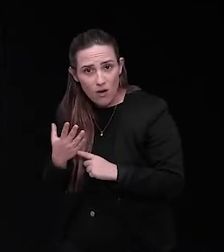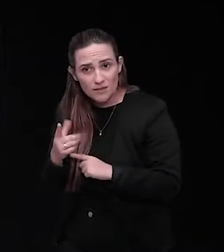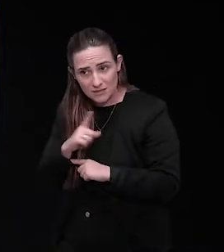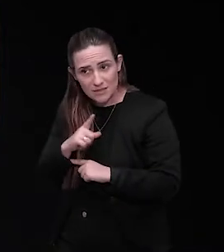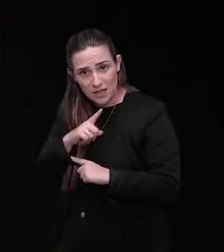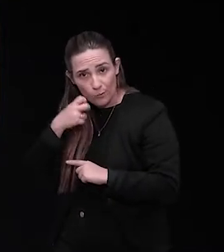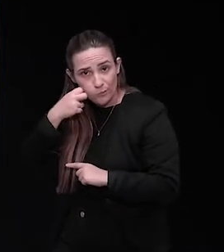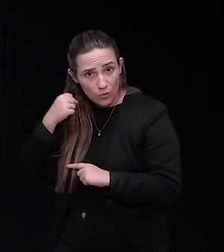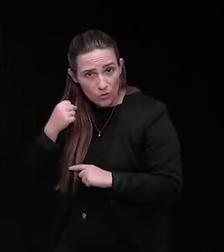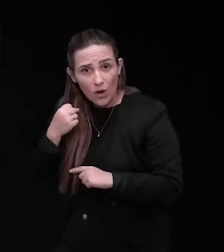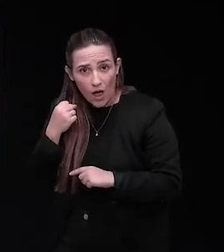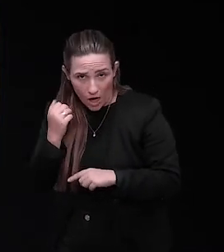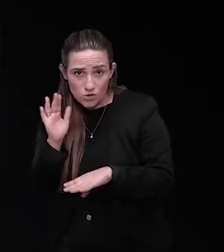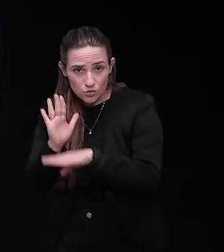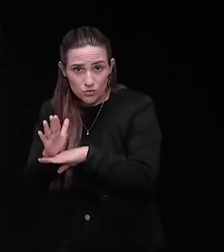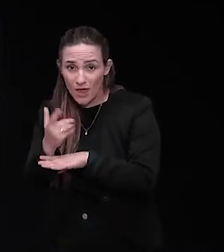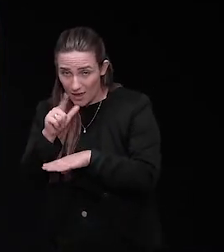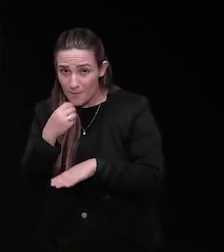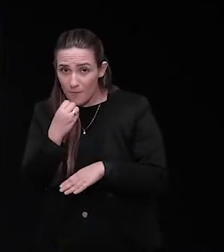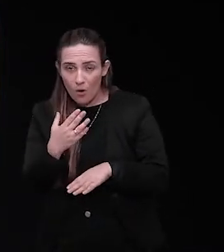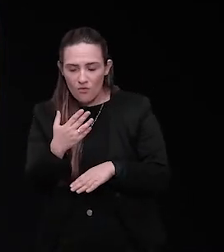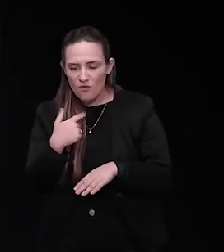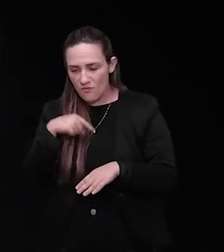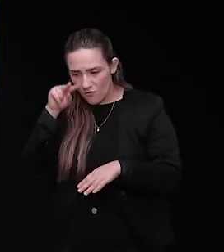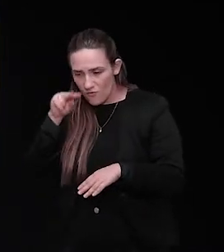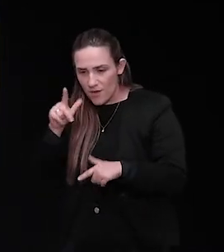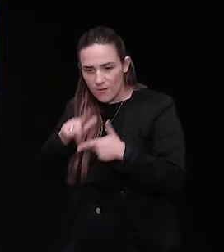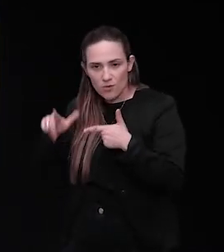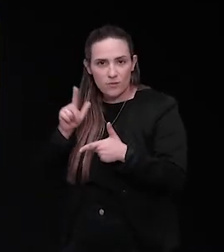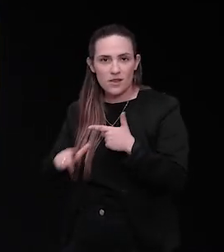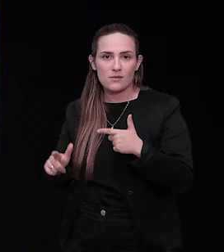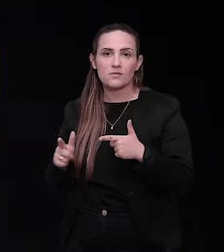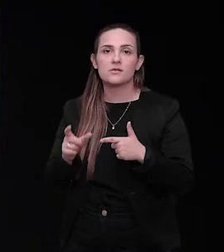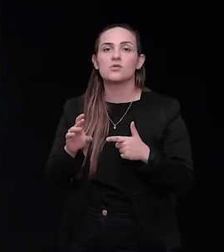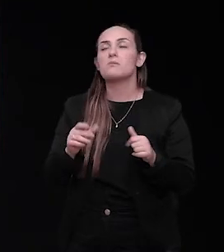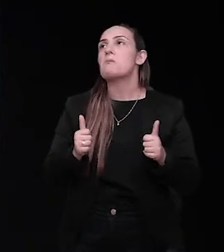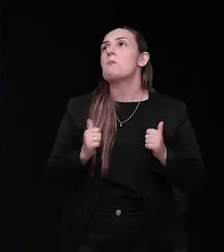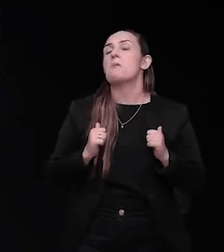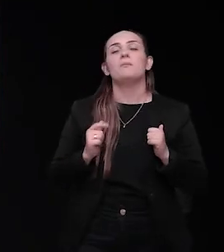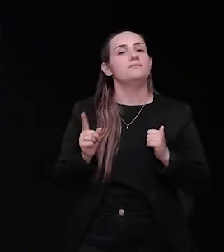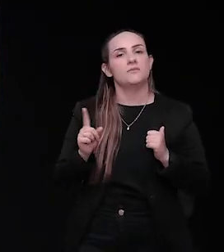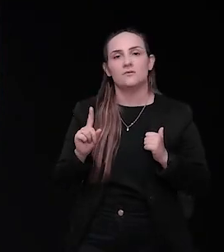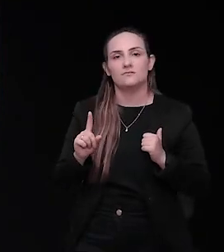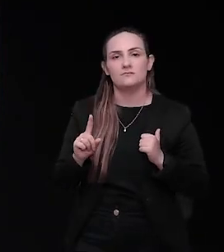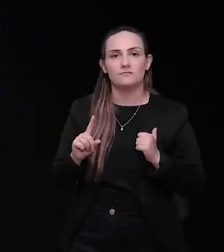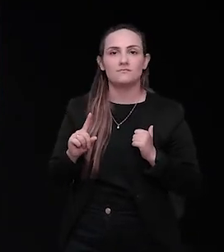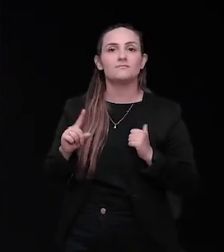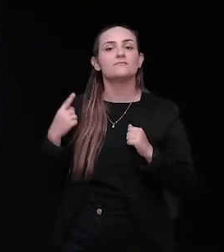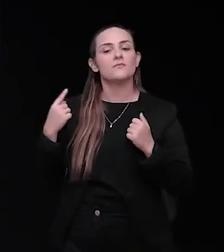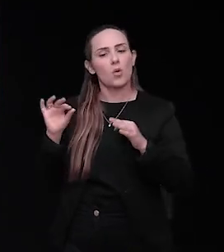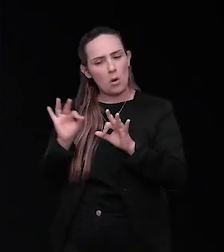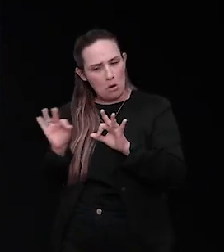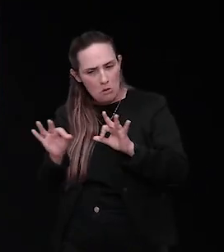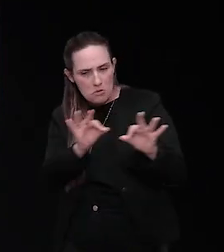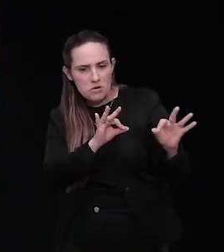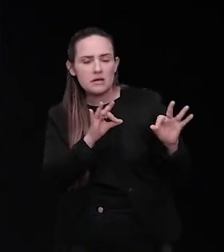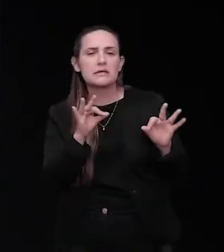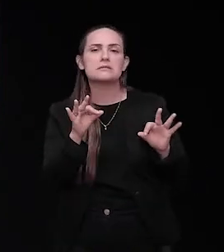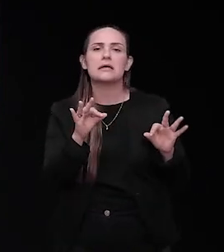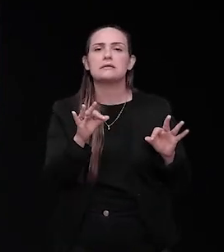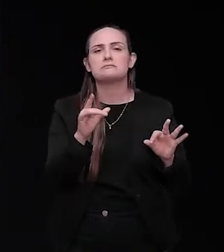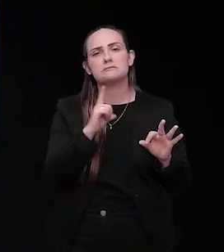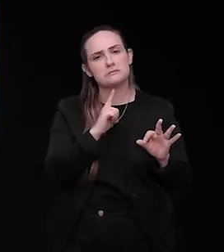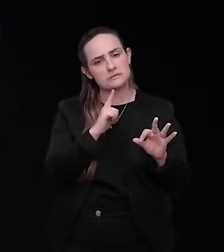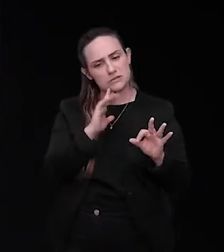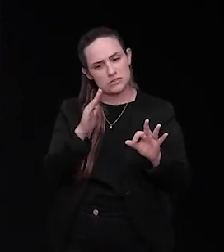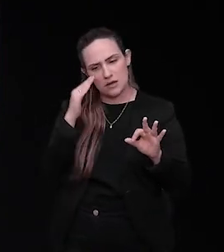pujante, ativo, que vai ver o problema, não fica esperando a demanda chegar para si, é esse Ministério Público e organizado, que tenha uma linha